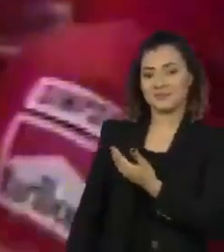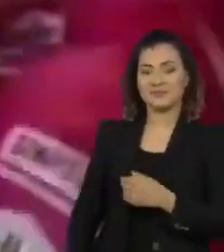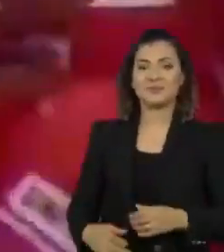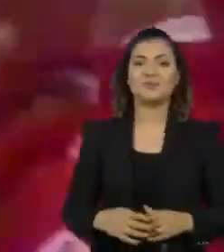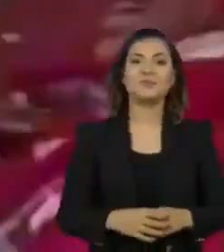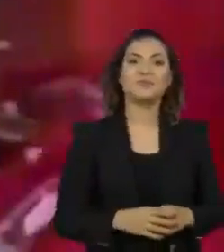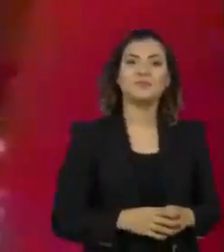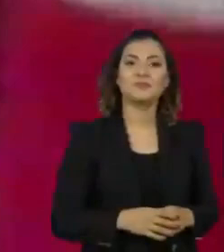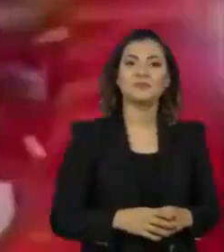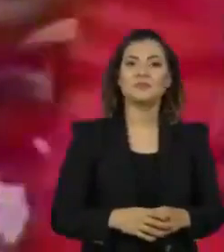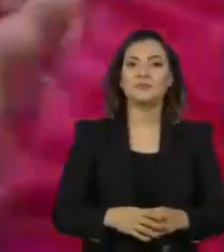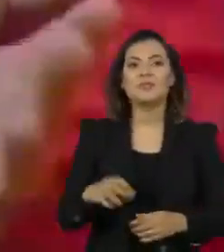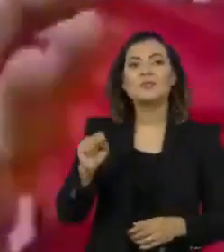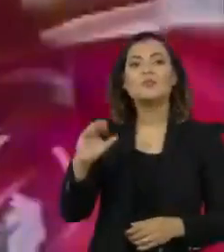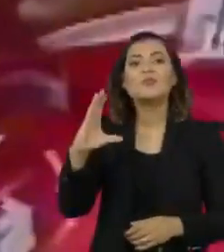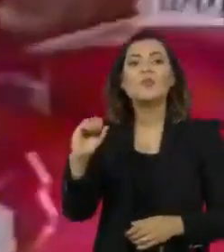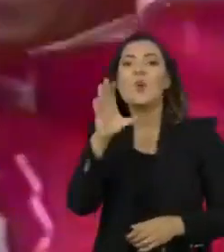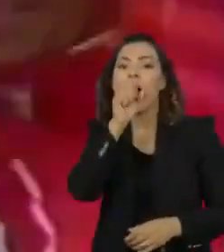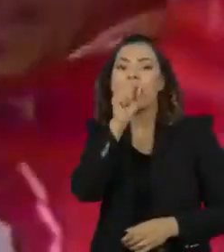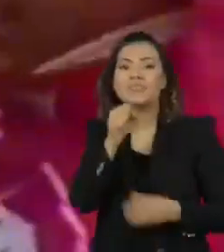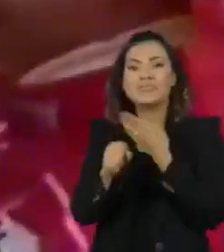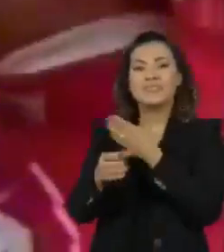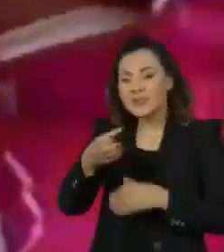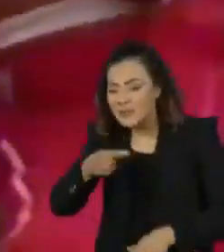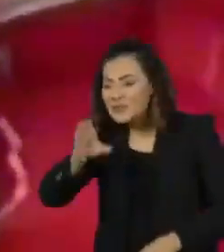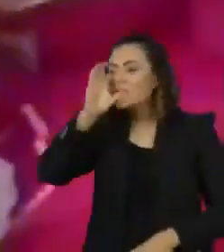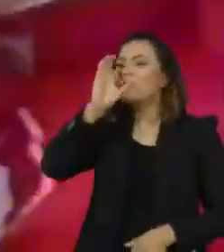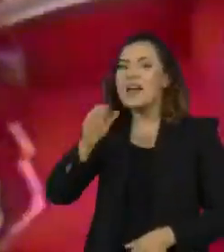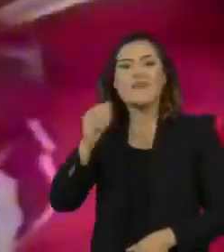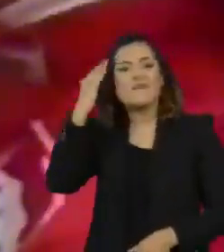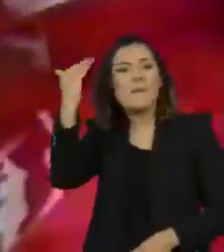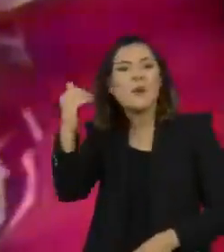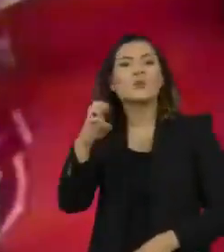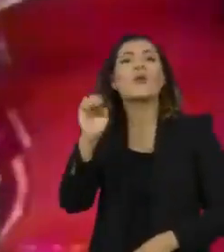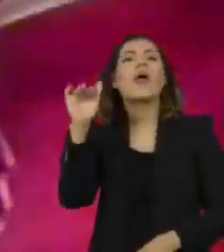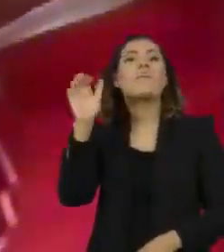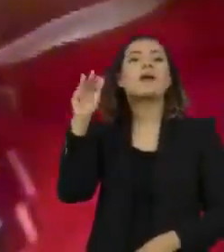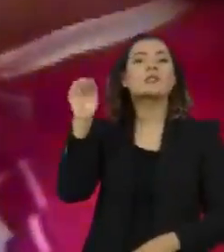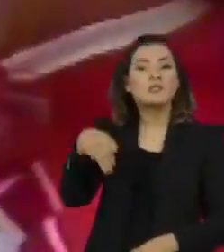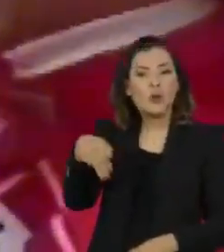Do suco de laranja nos pódios do pioneiro Emerson Fittipaldi,